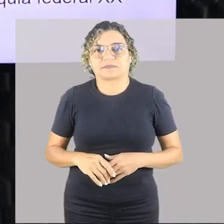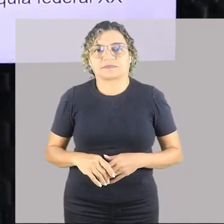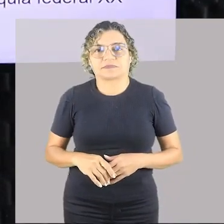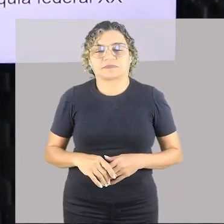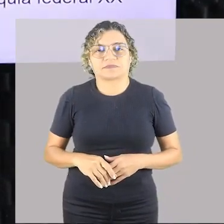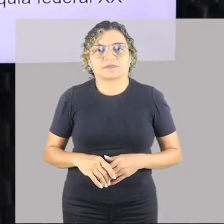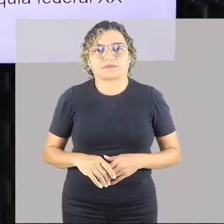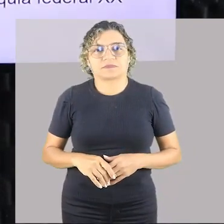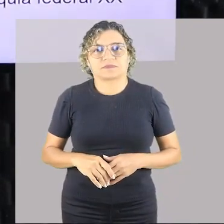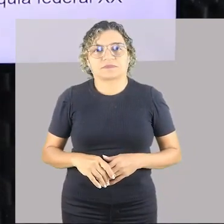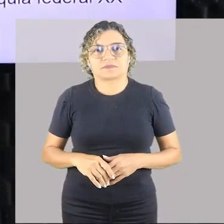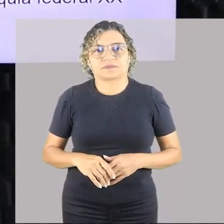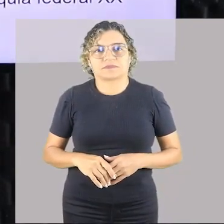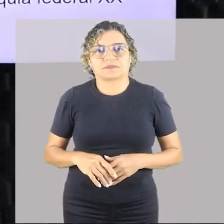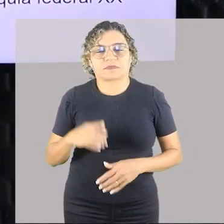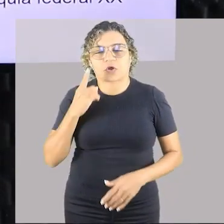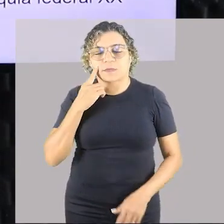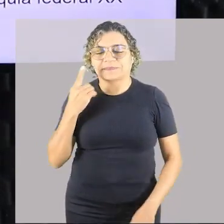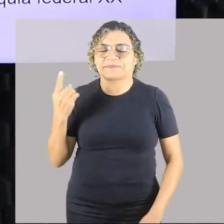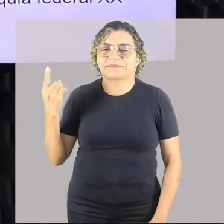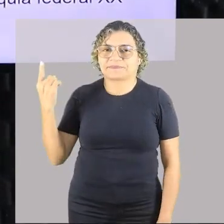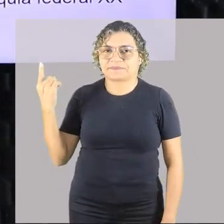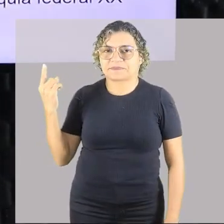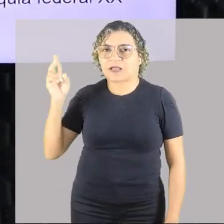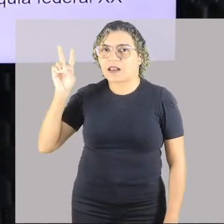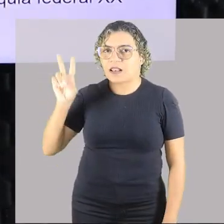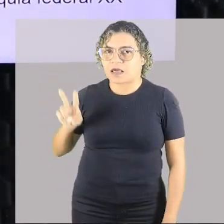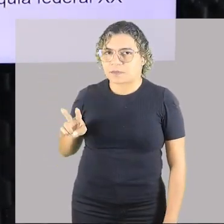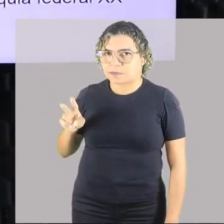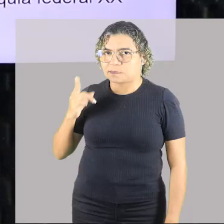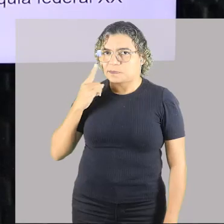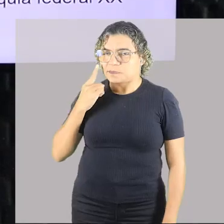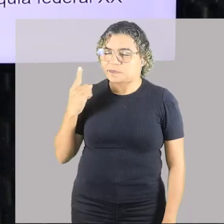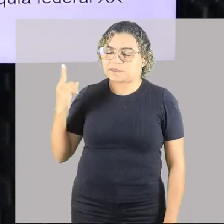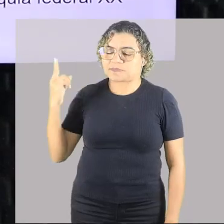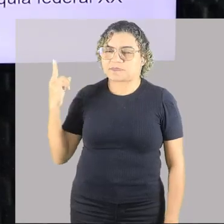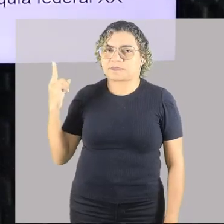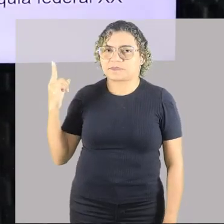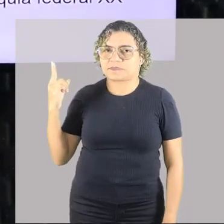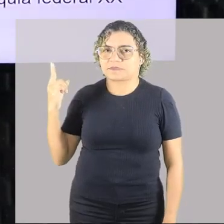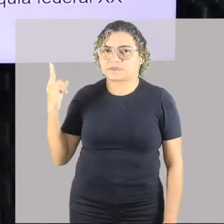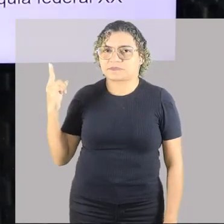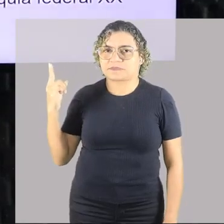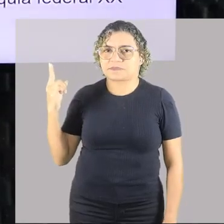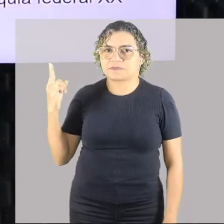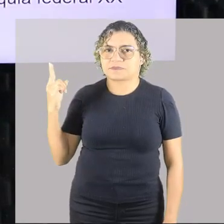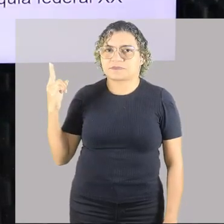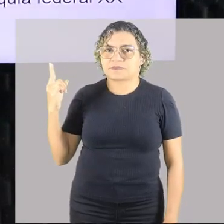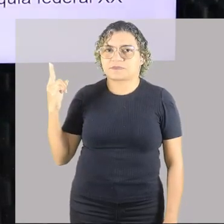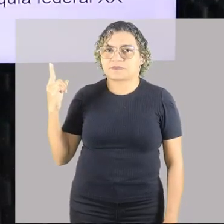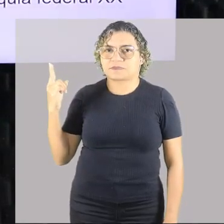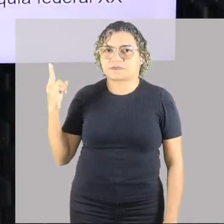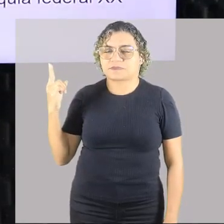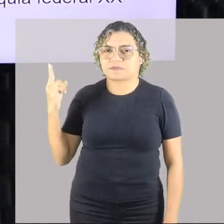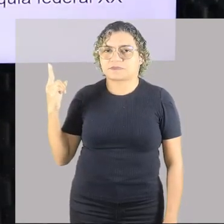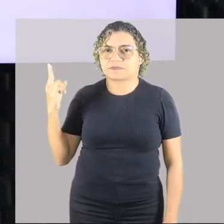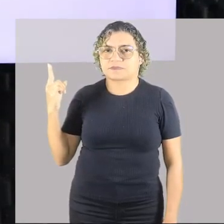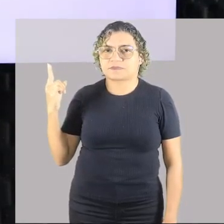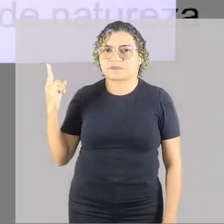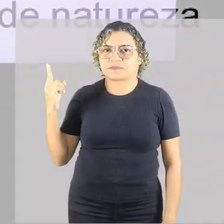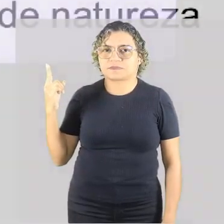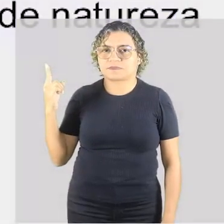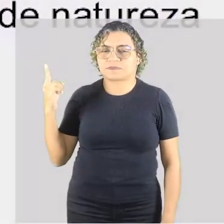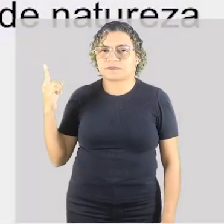administrativo. À luz da sistemática estabelecida pela Lei de Processo Administrativo, é correto afirmar que o presidente da